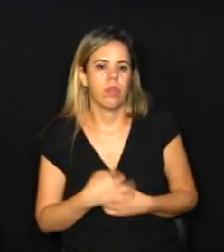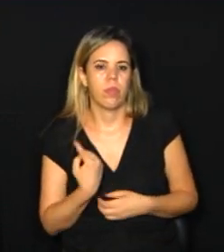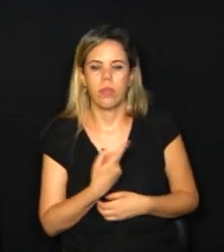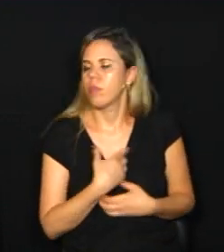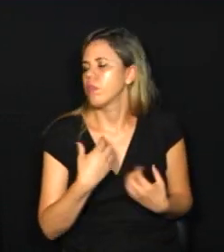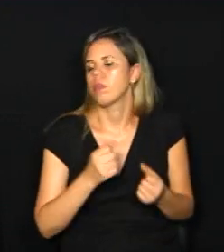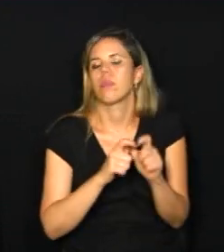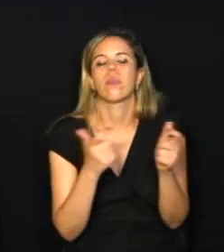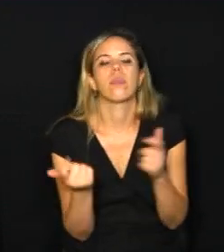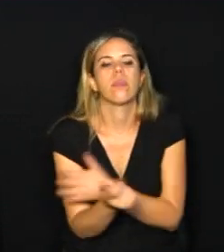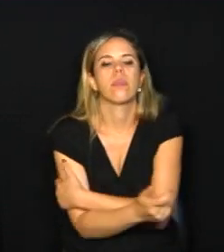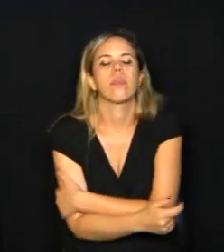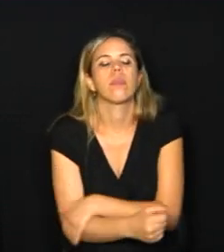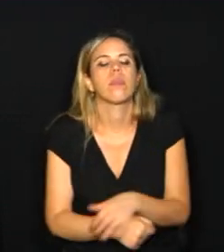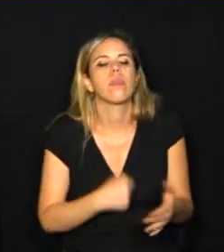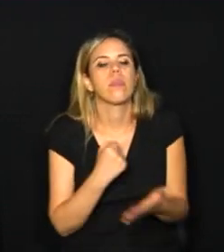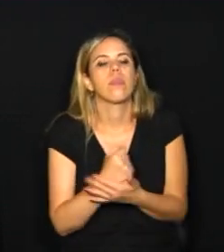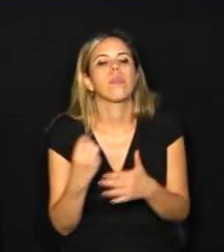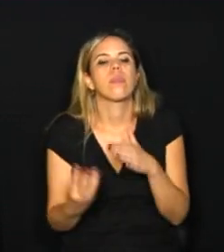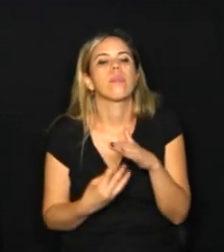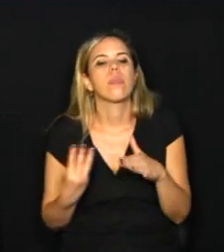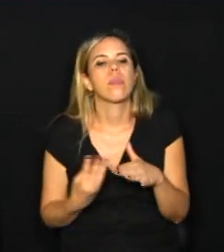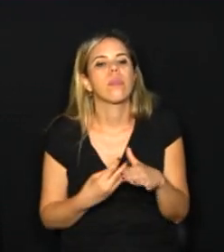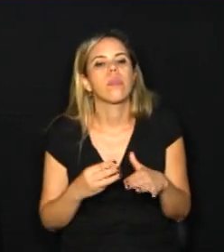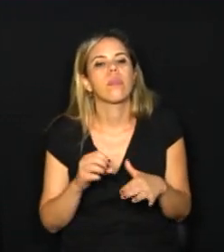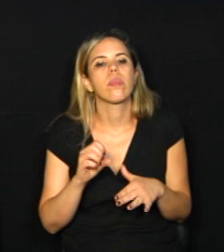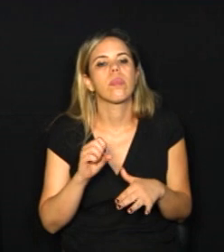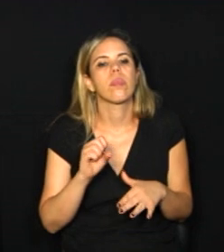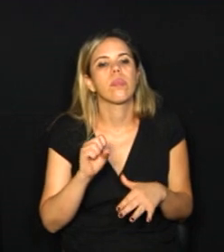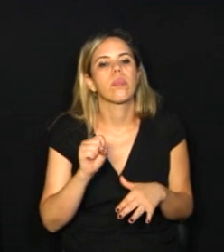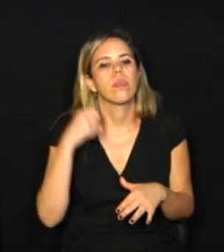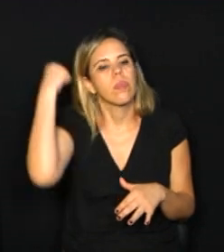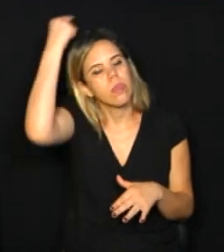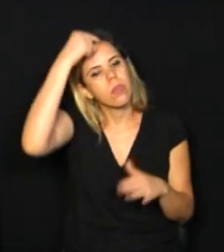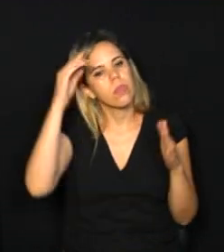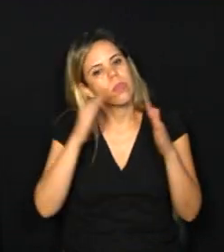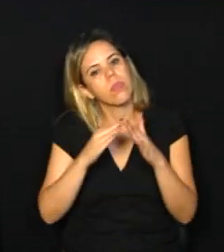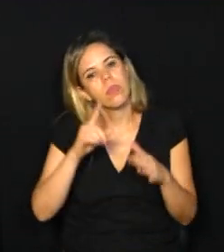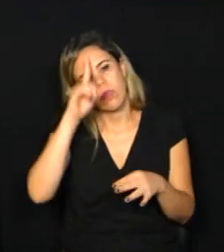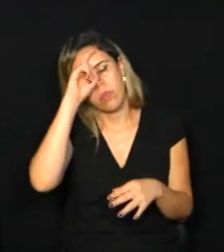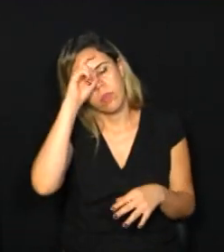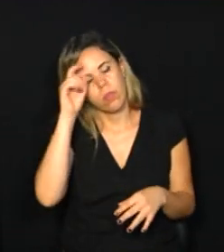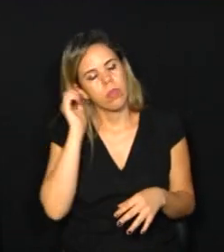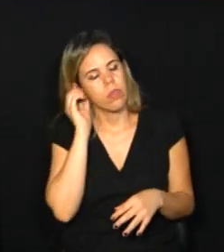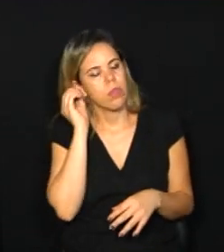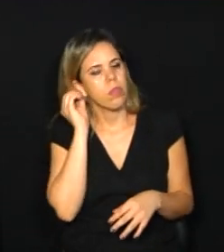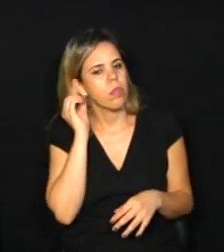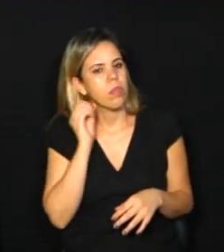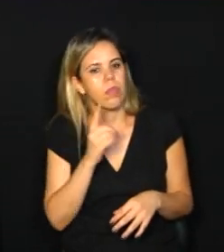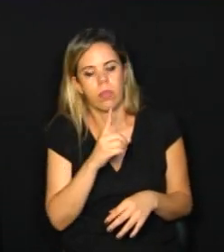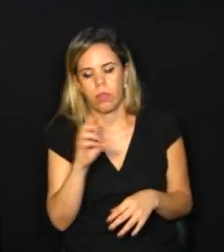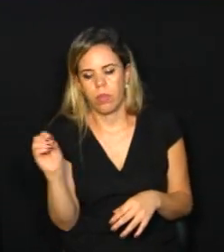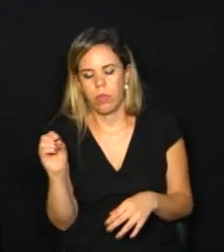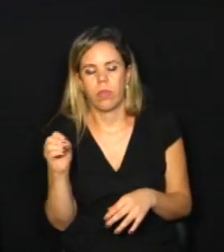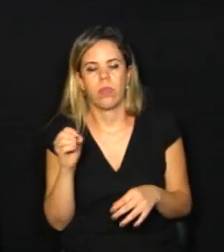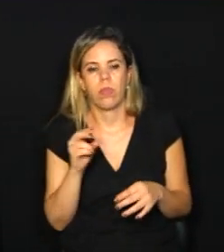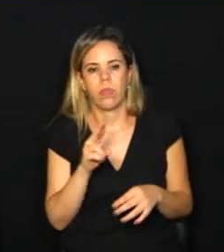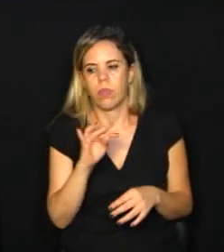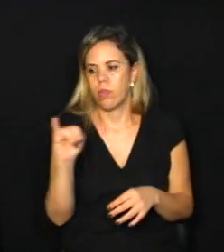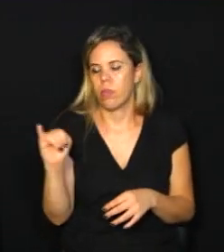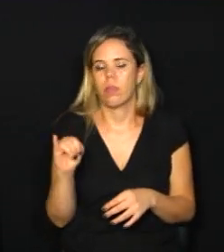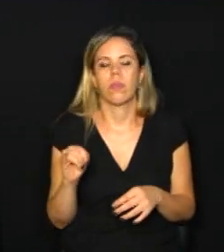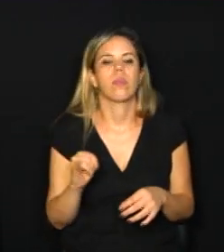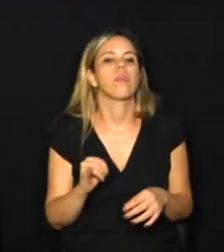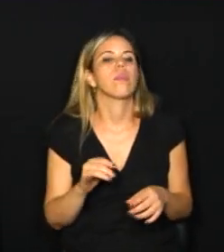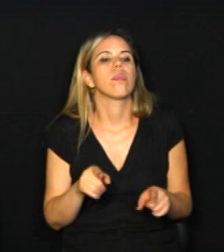vamos ampliar contrato com a Santa Casa. A Santa Casa nós pretendemos ampliar 10 leitos de UTI, 17